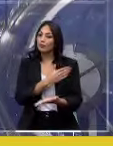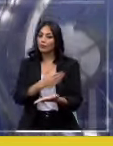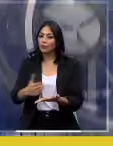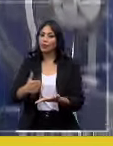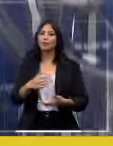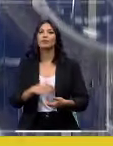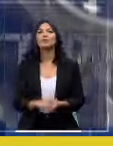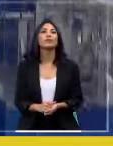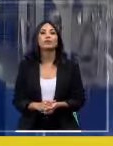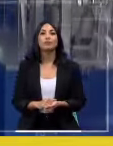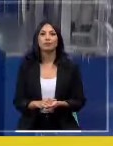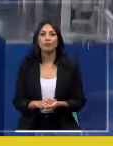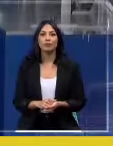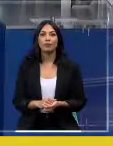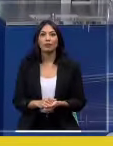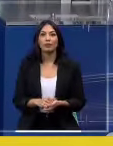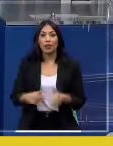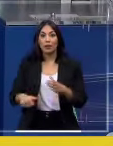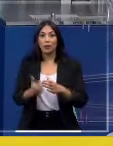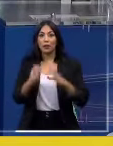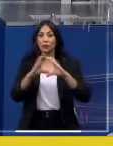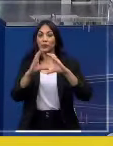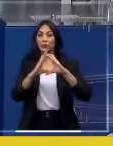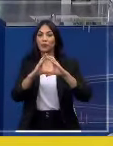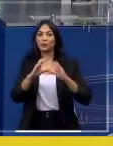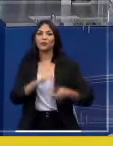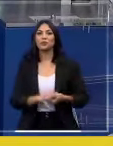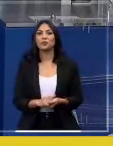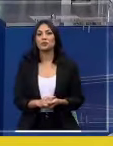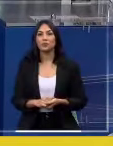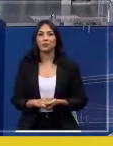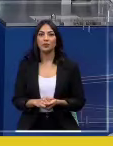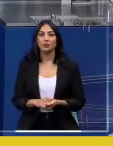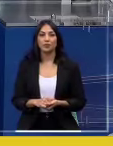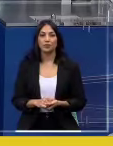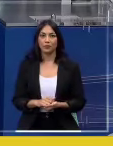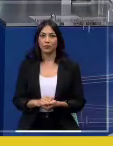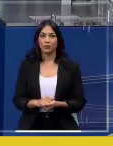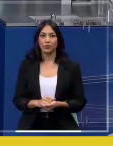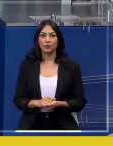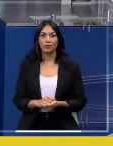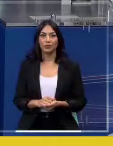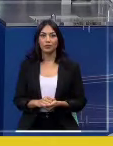tá valendo vem aí é o primeiro número da noite